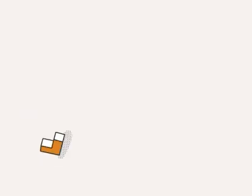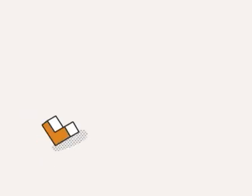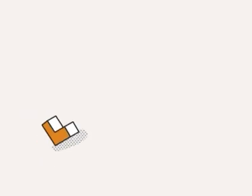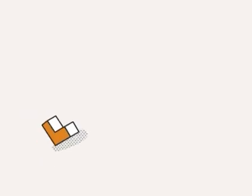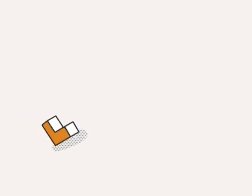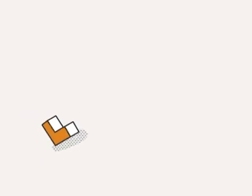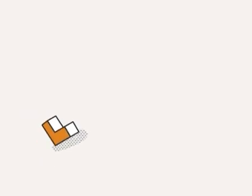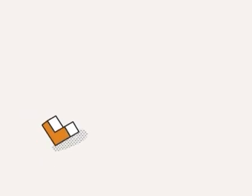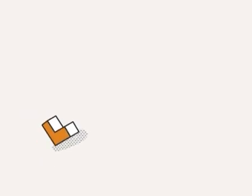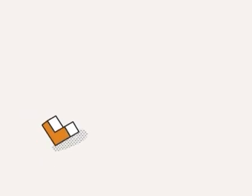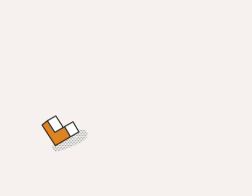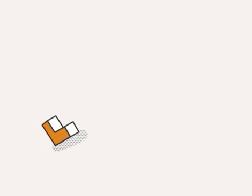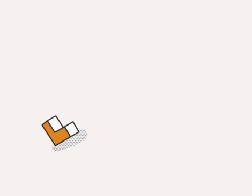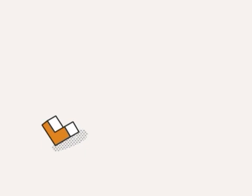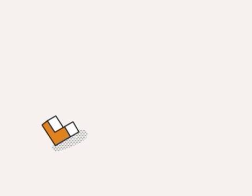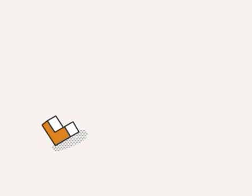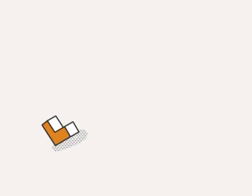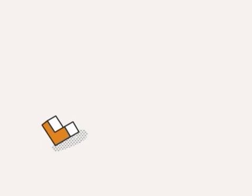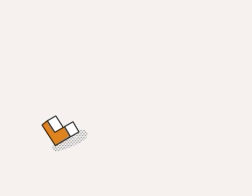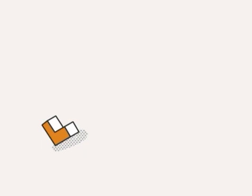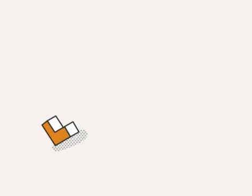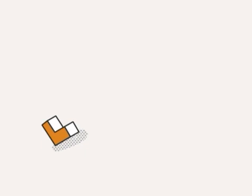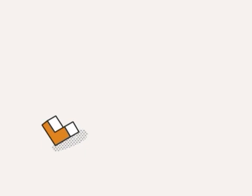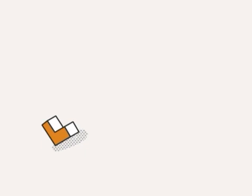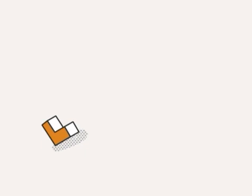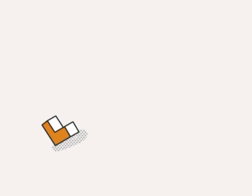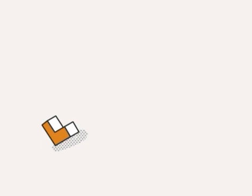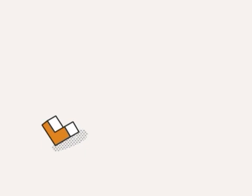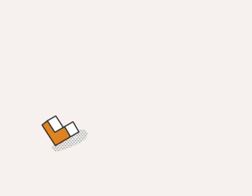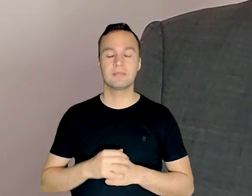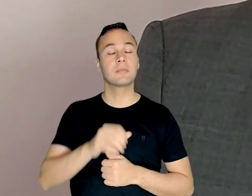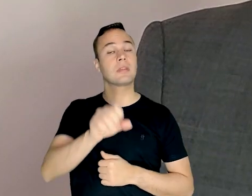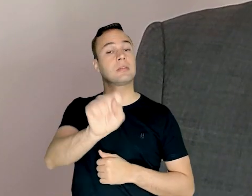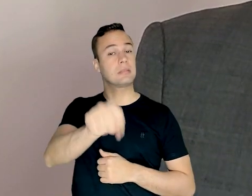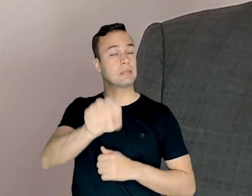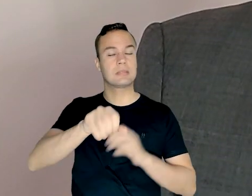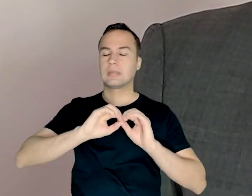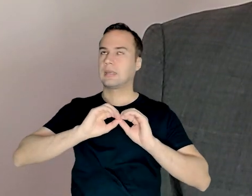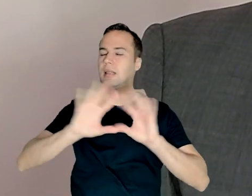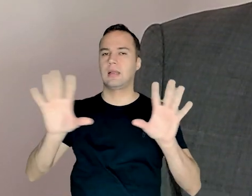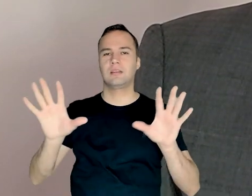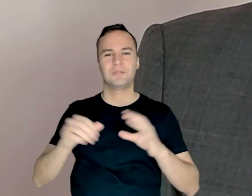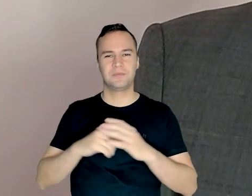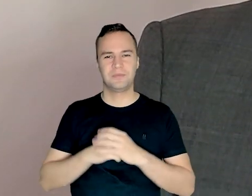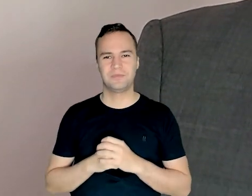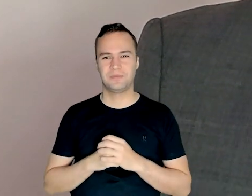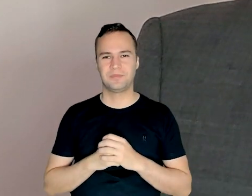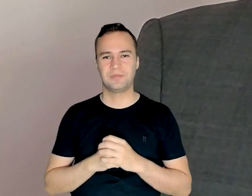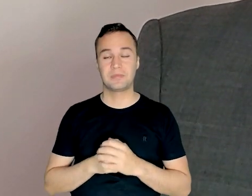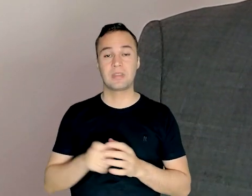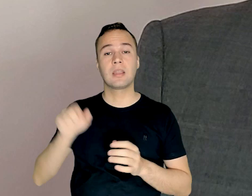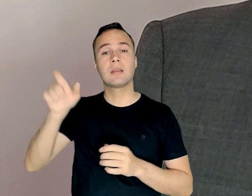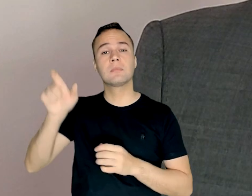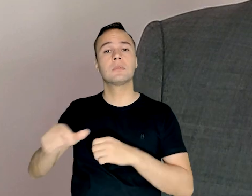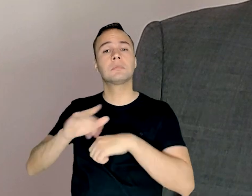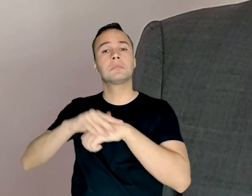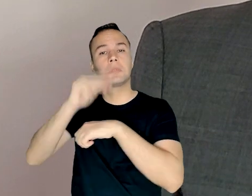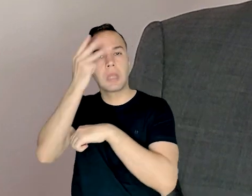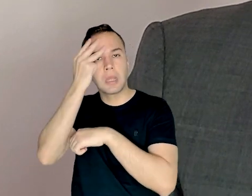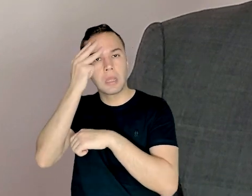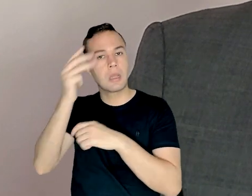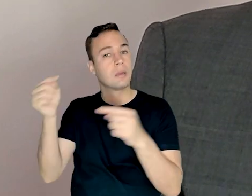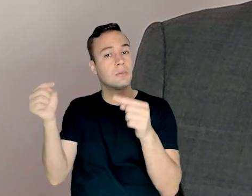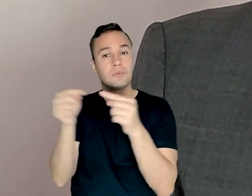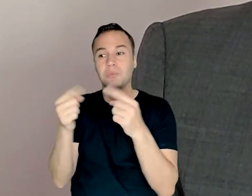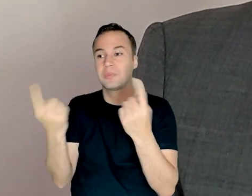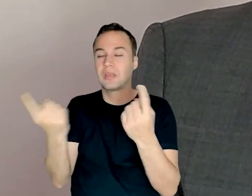de Almeida Rezende, juiz do trabalho. Ele é branco, de olhos verdes e cabelo grisalho. Sem dúvida que sim. Os transtornos mentais